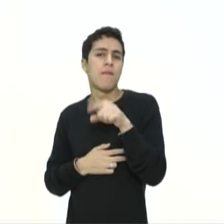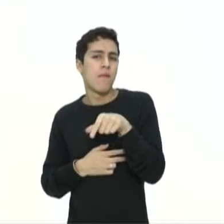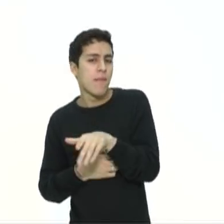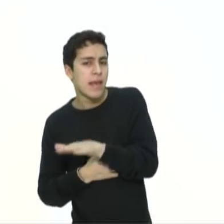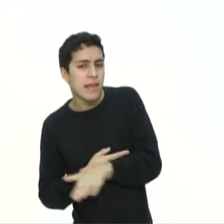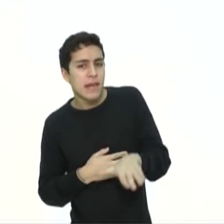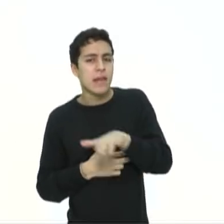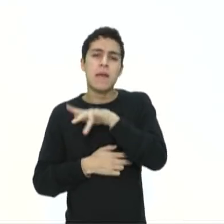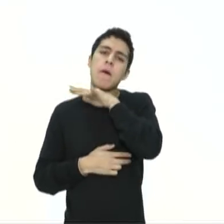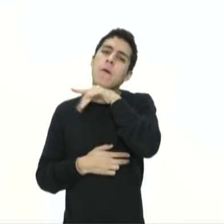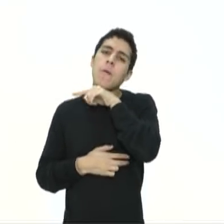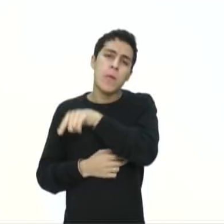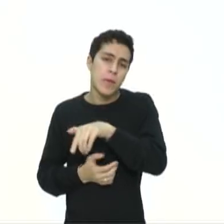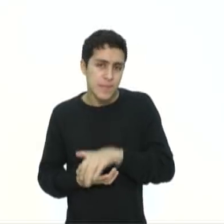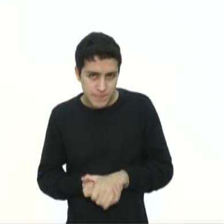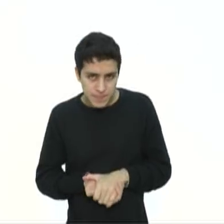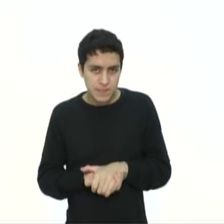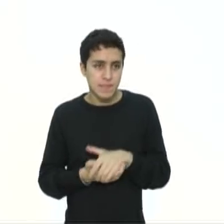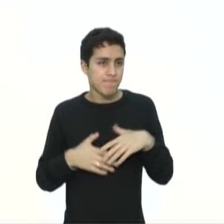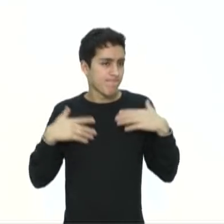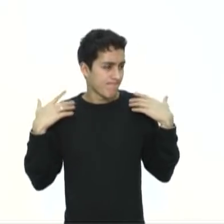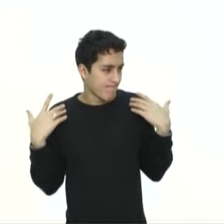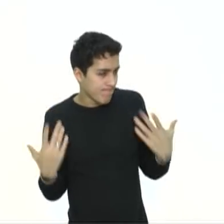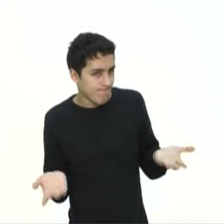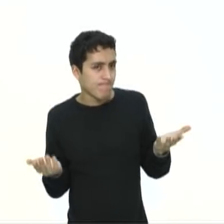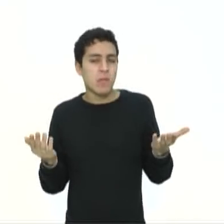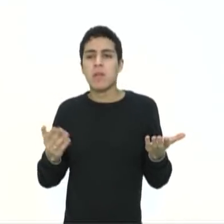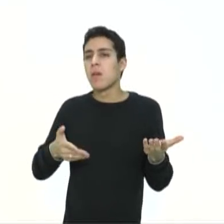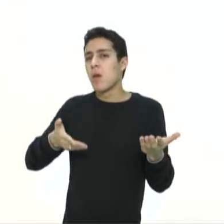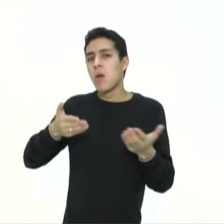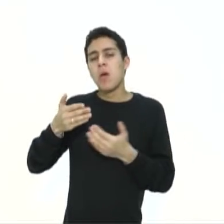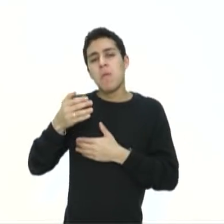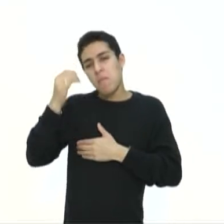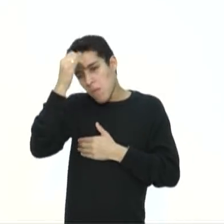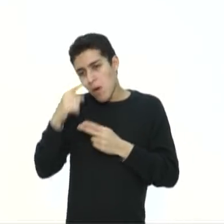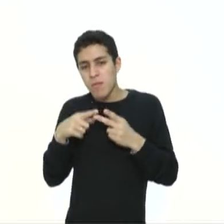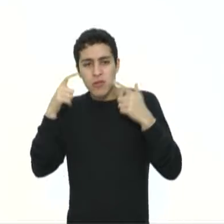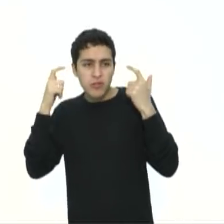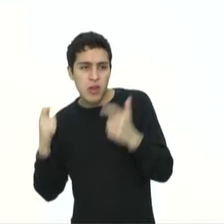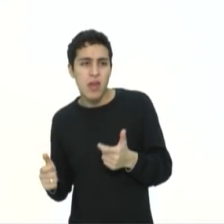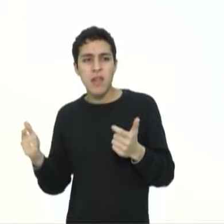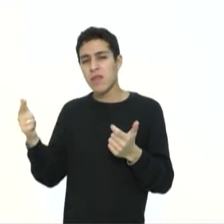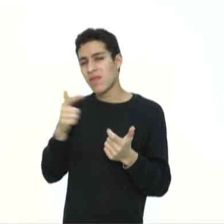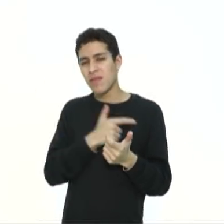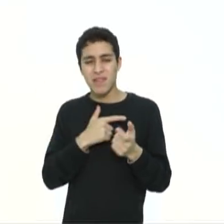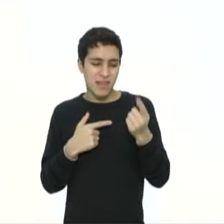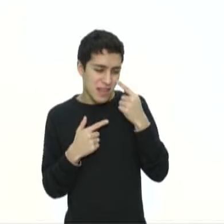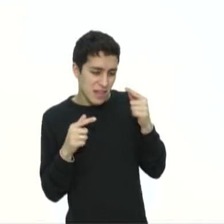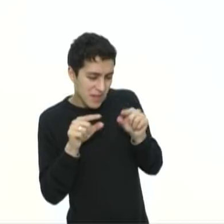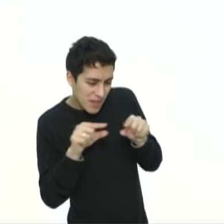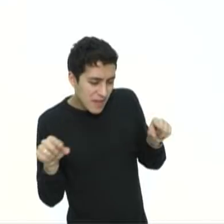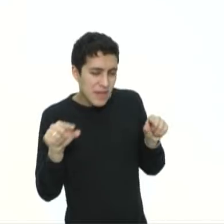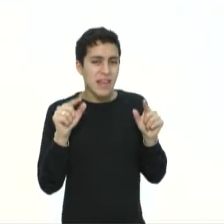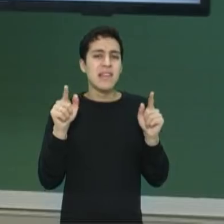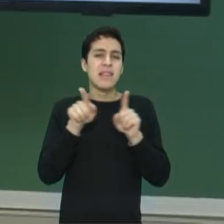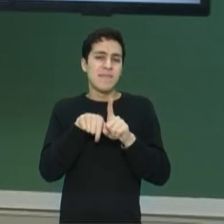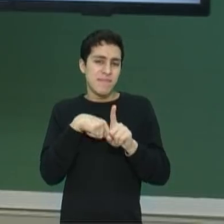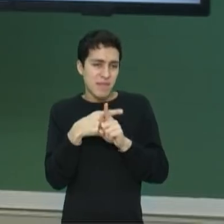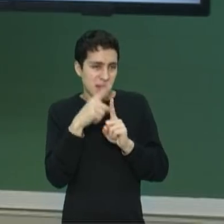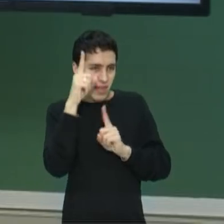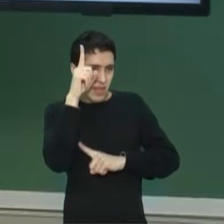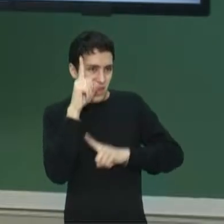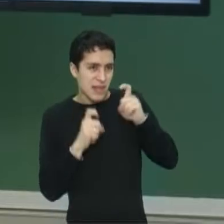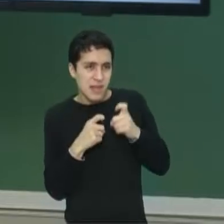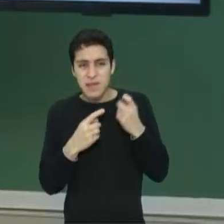está estragada. Bobo, chato, feio. Né? Então, observem ali as expressões faciais,